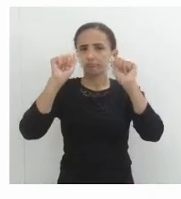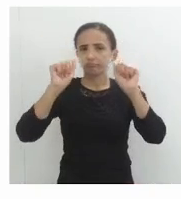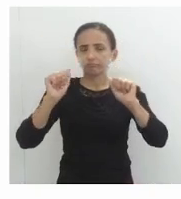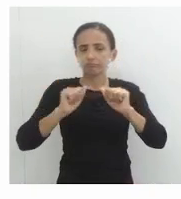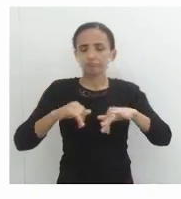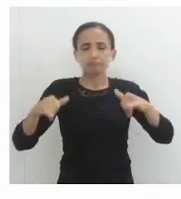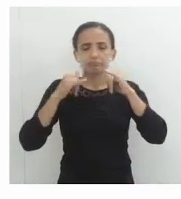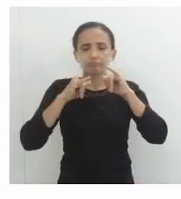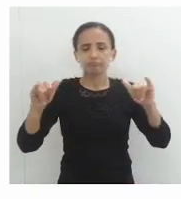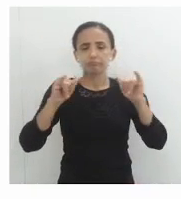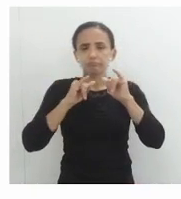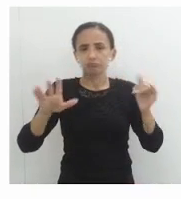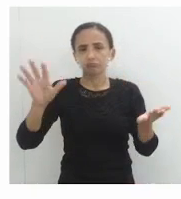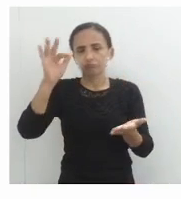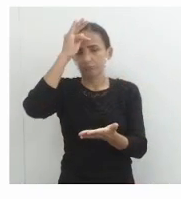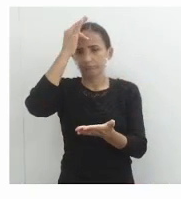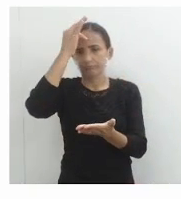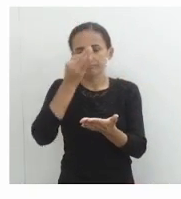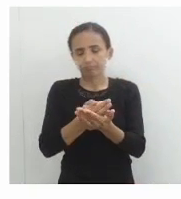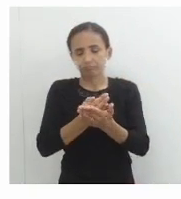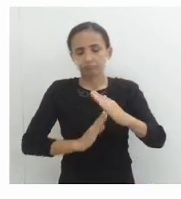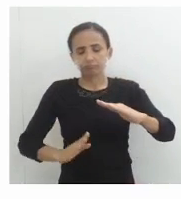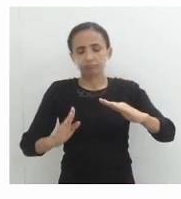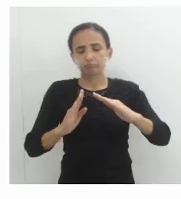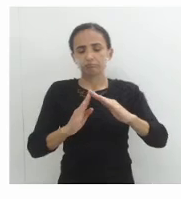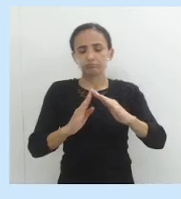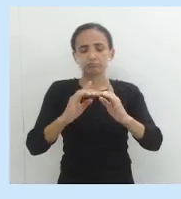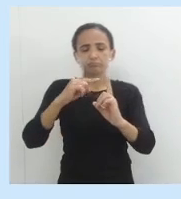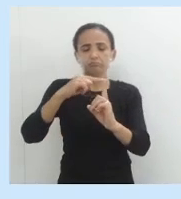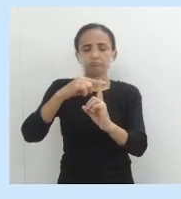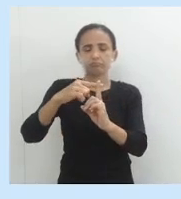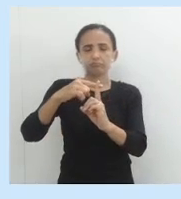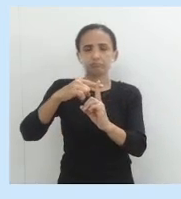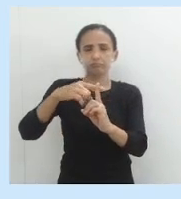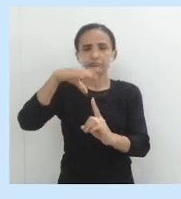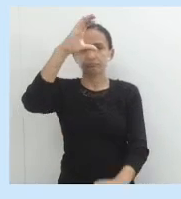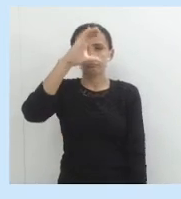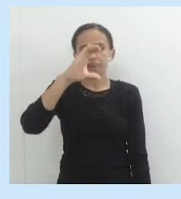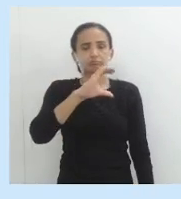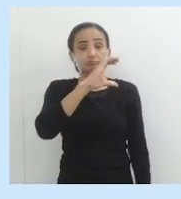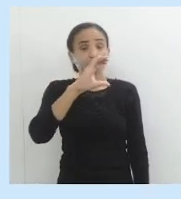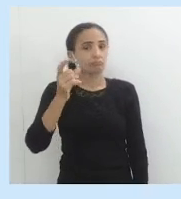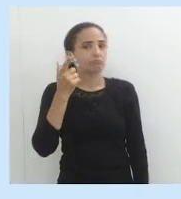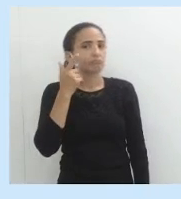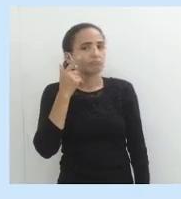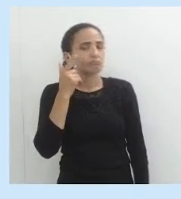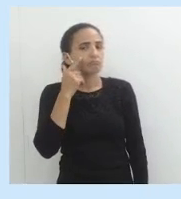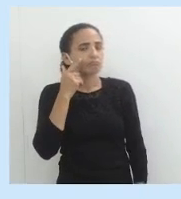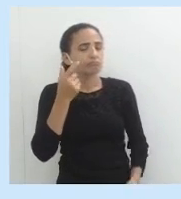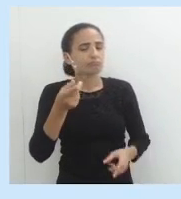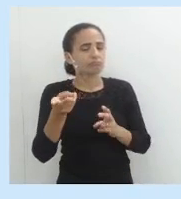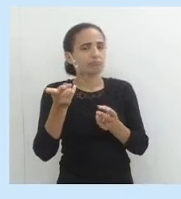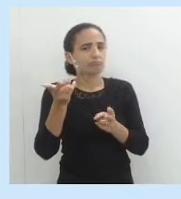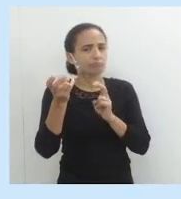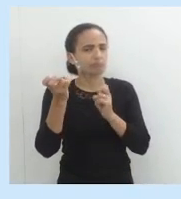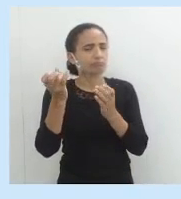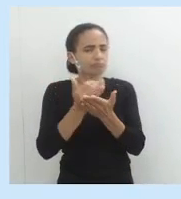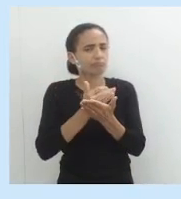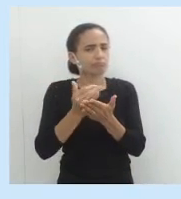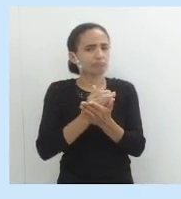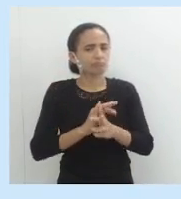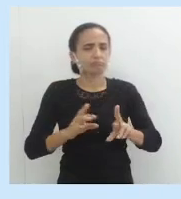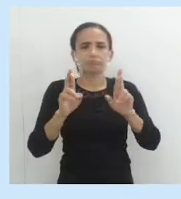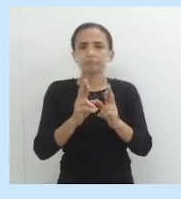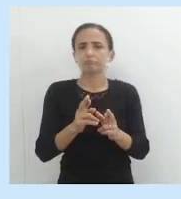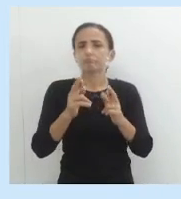fé da Igreja Católica, né, a fé cristã, mas já tem um diferencial. No Renascimento, o